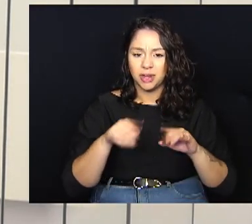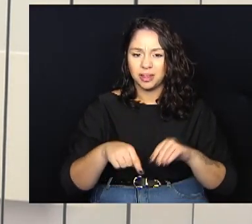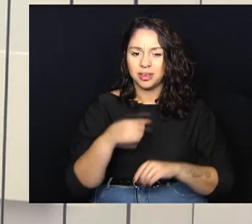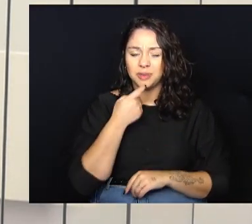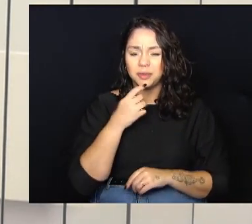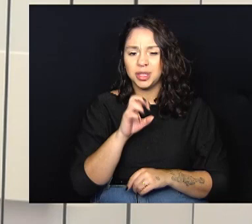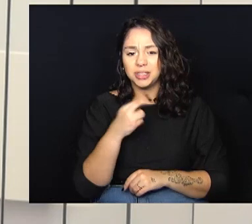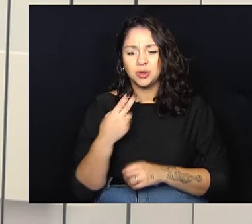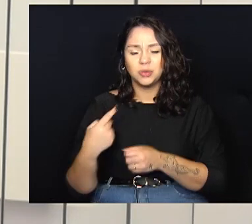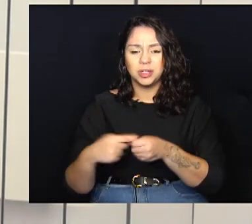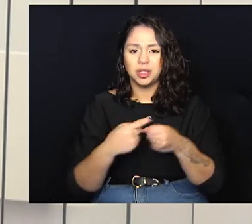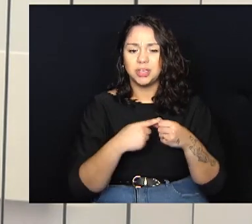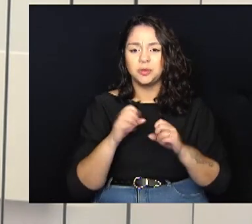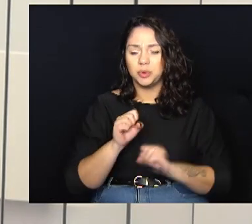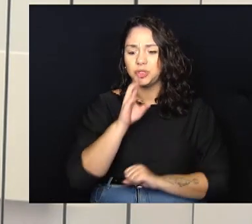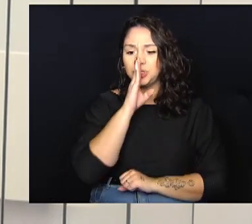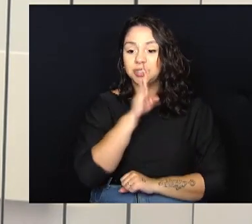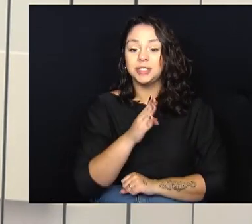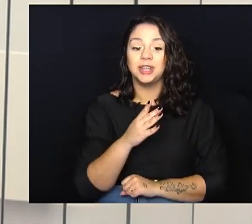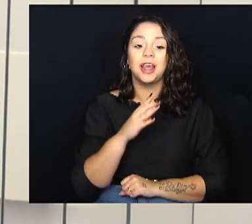ir direto no